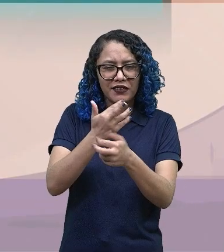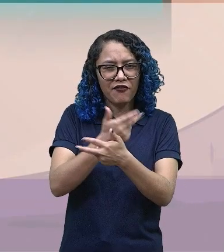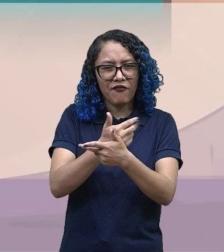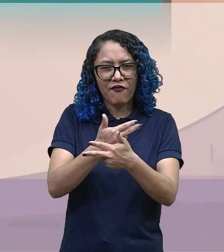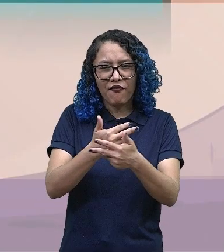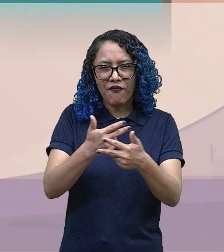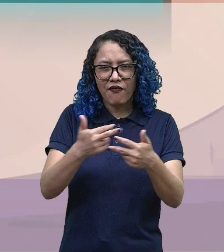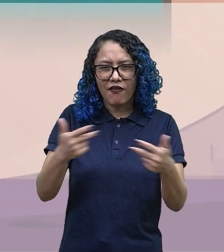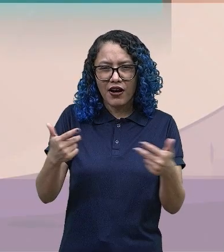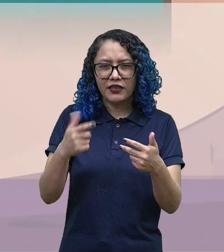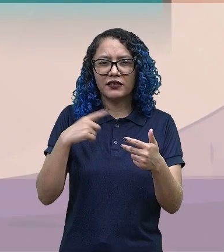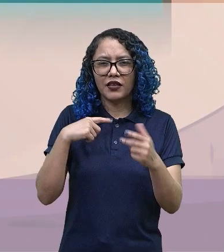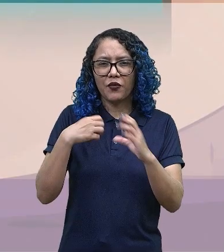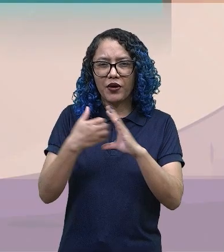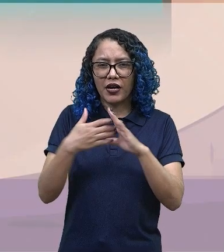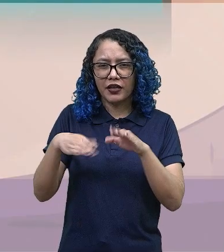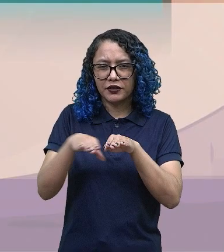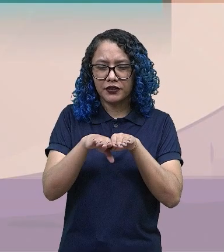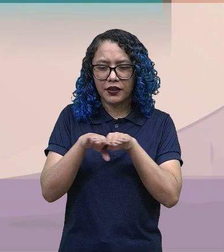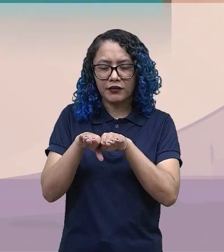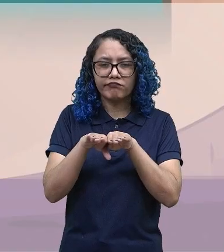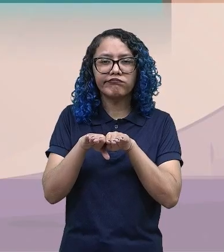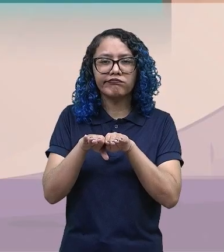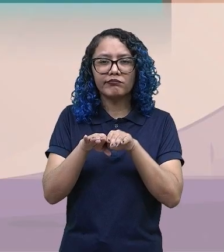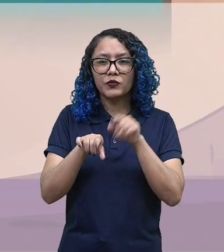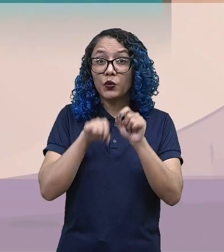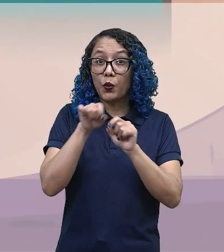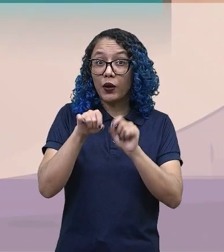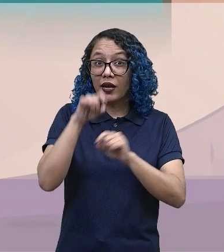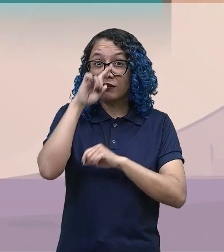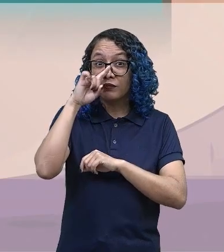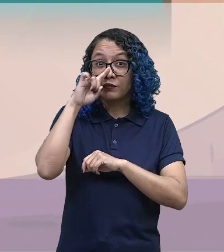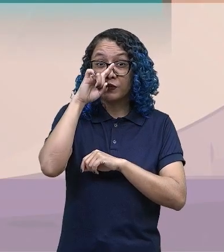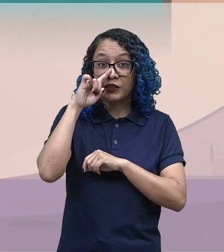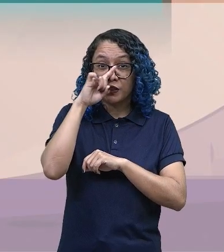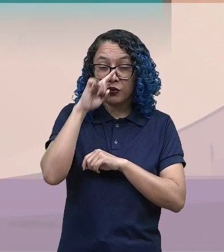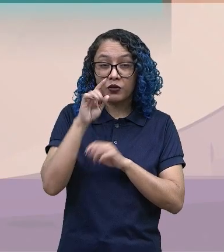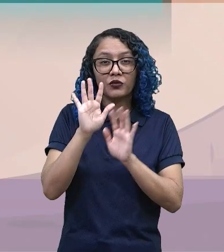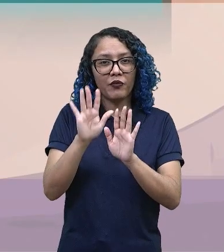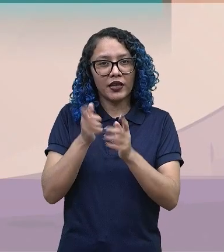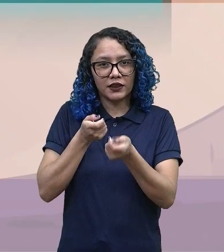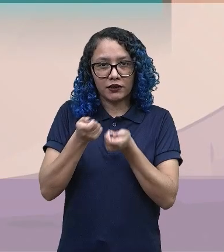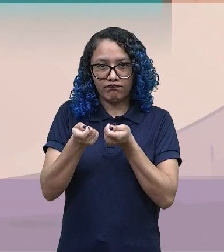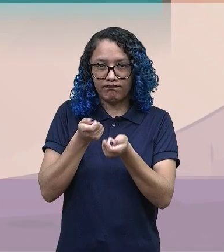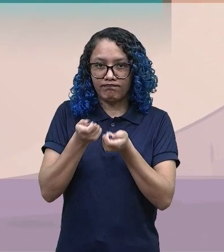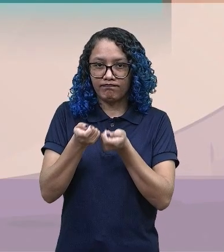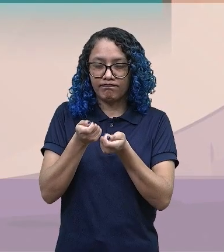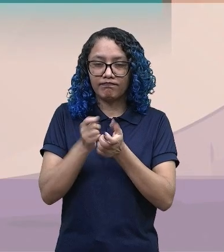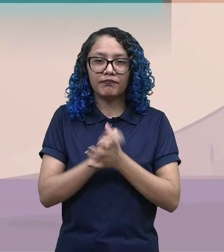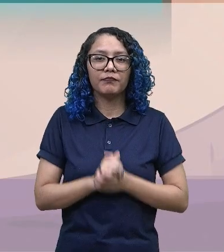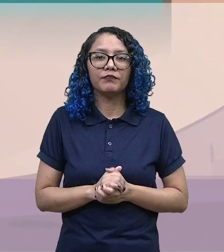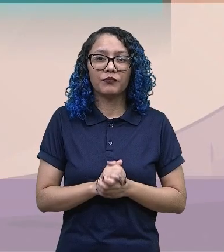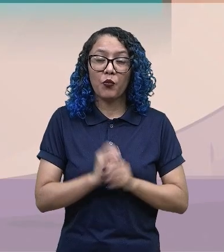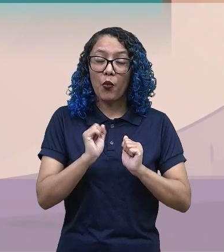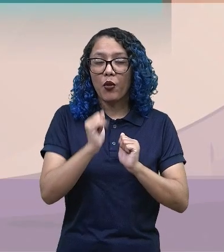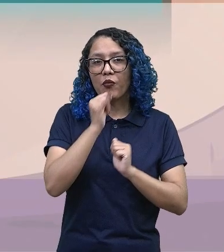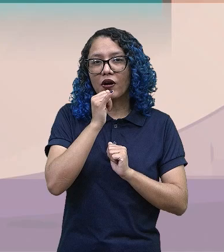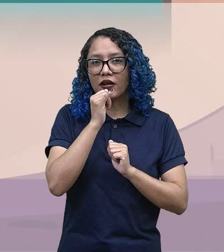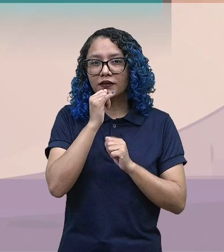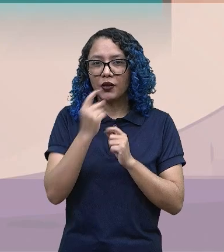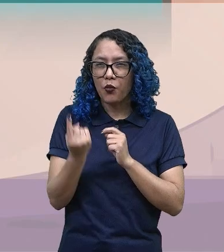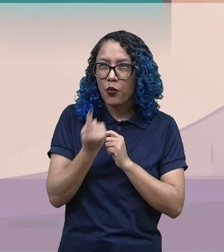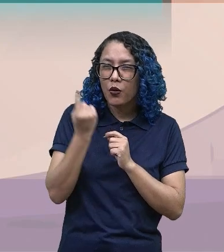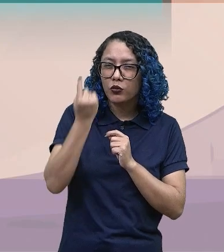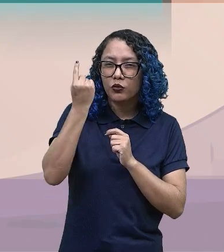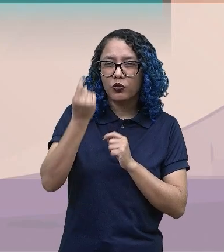caracterizam por um grau elevado de exposição a riscos controlados, sejam eles relacionados à altura,